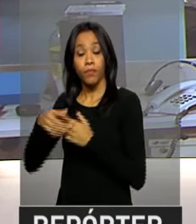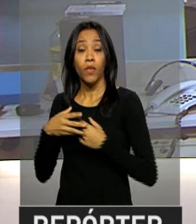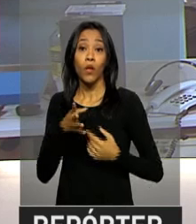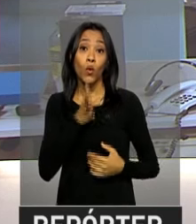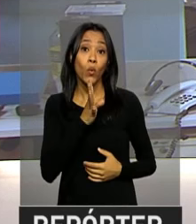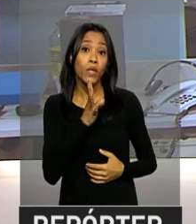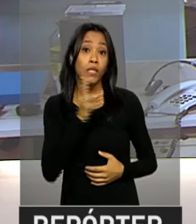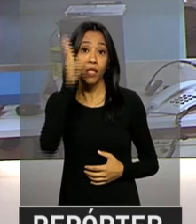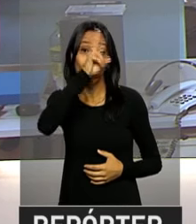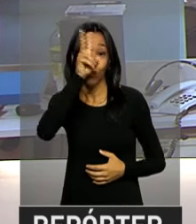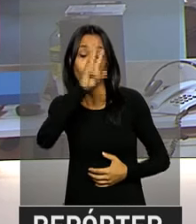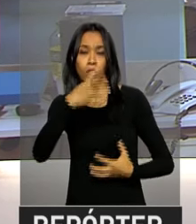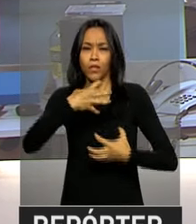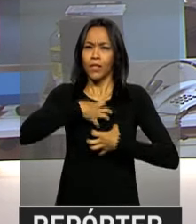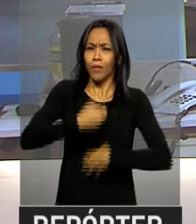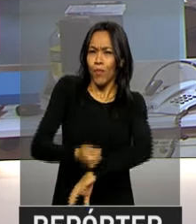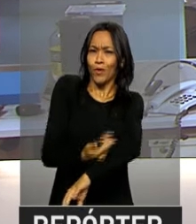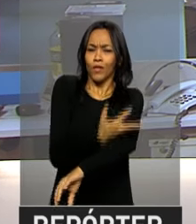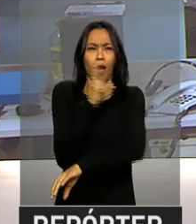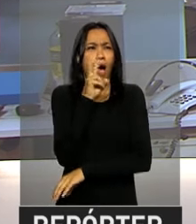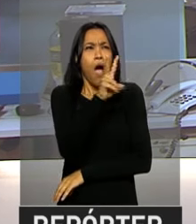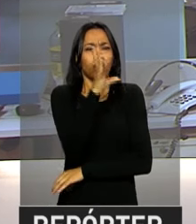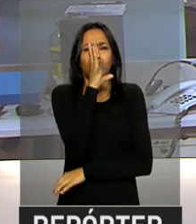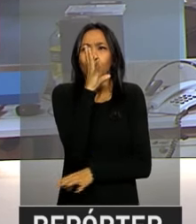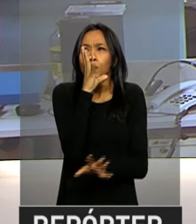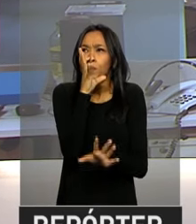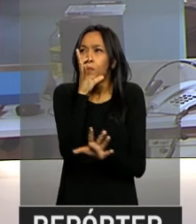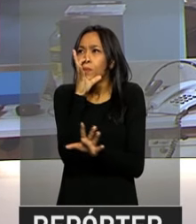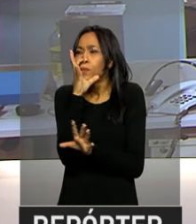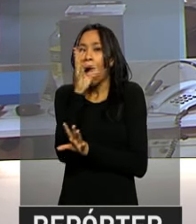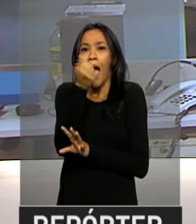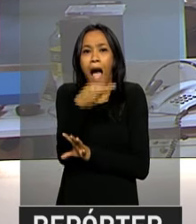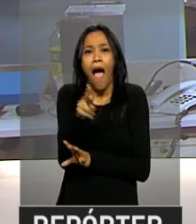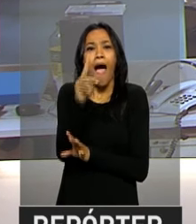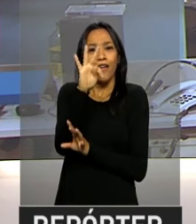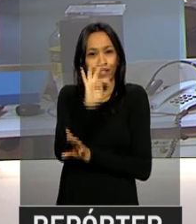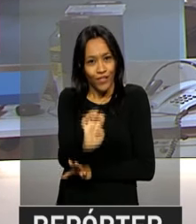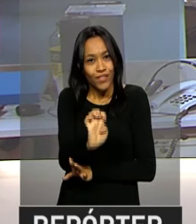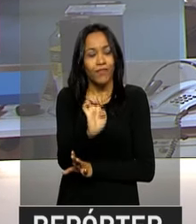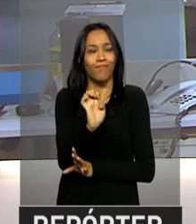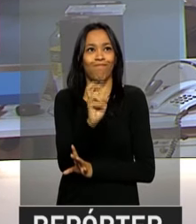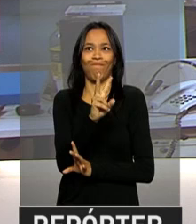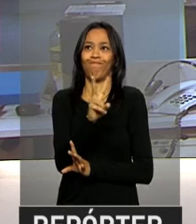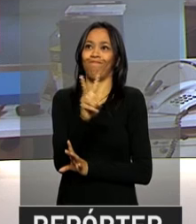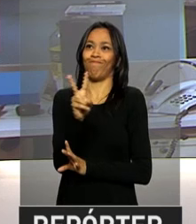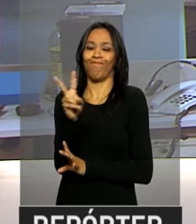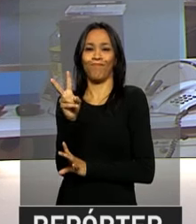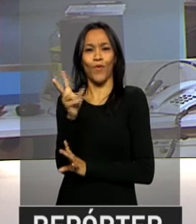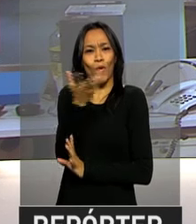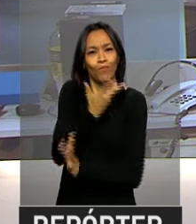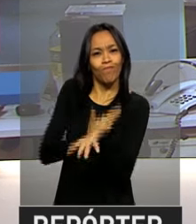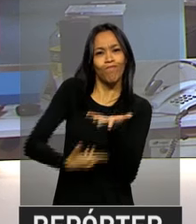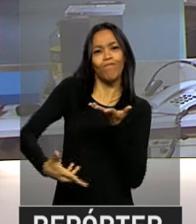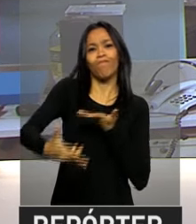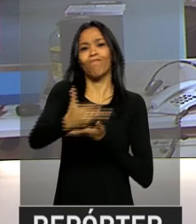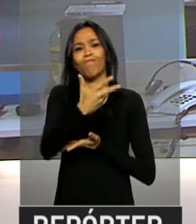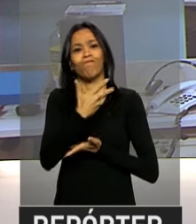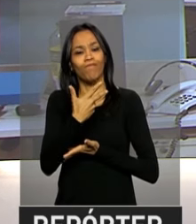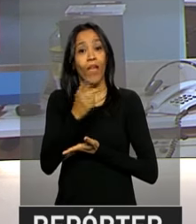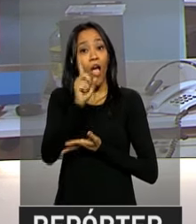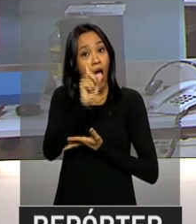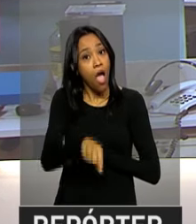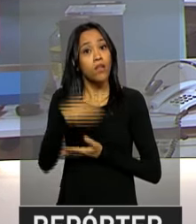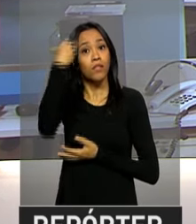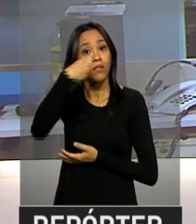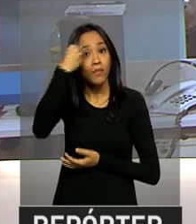história se emocionar diante de alguma obra de arte se divertir com uma instalação ou com uma performance Essas